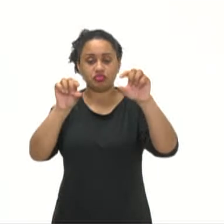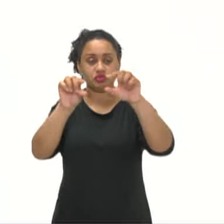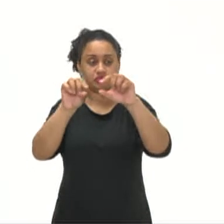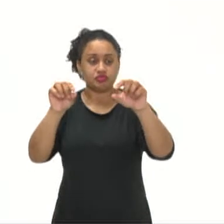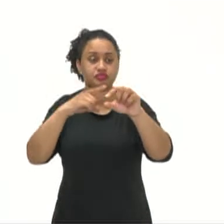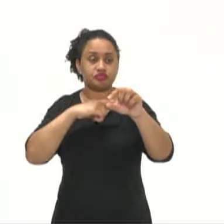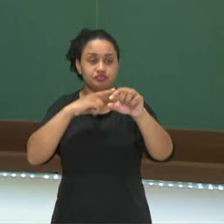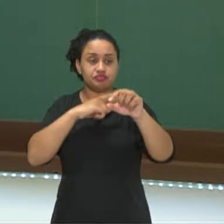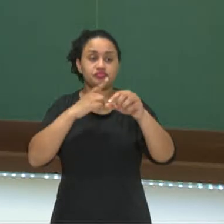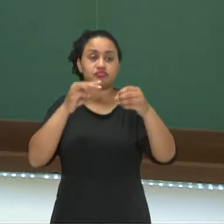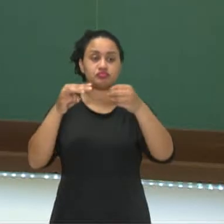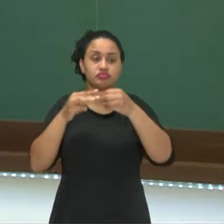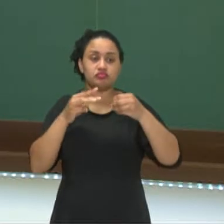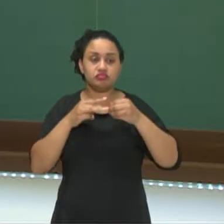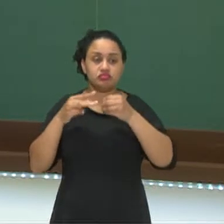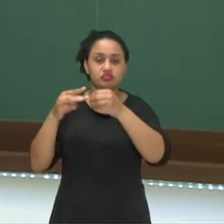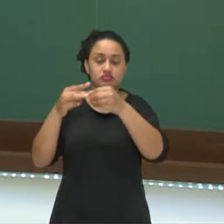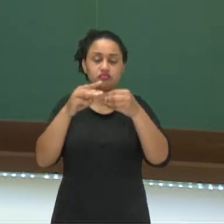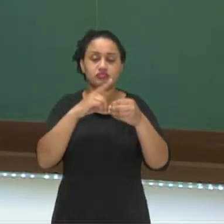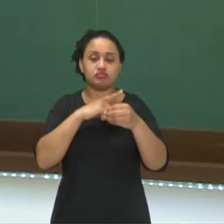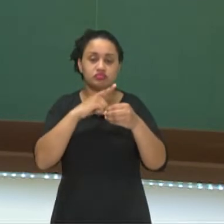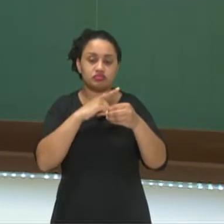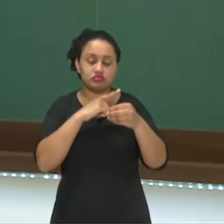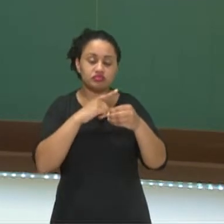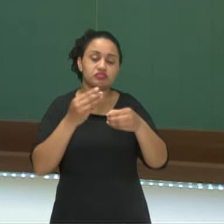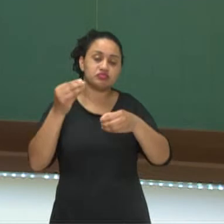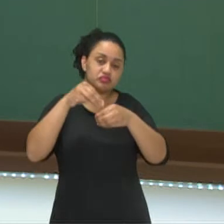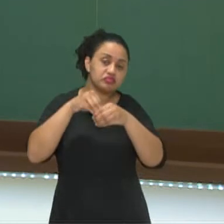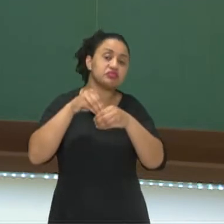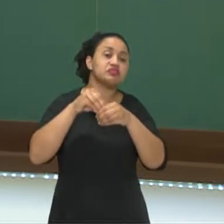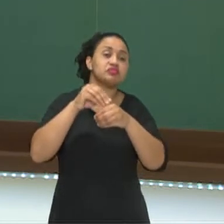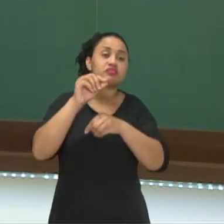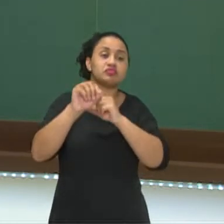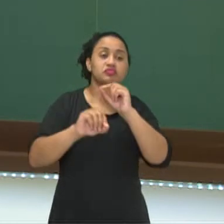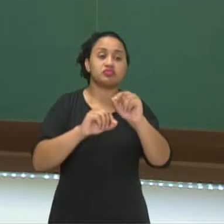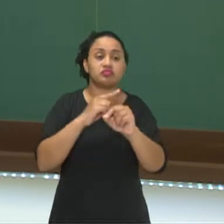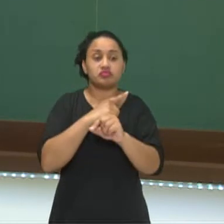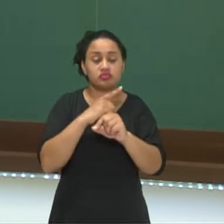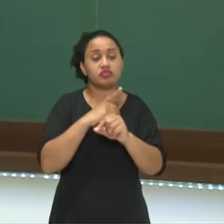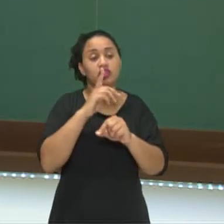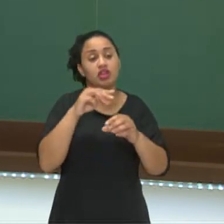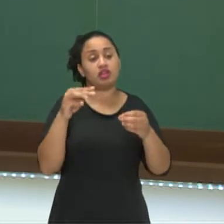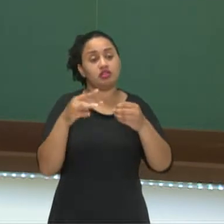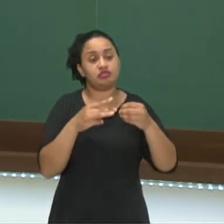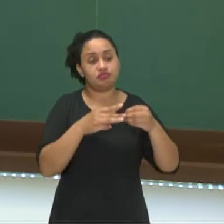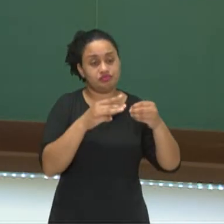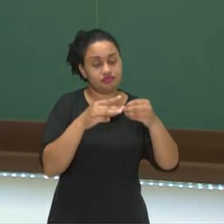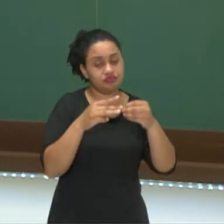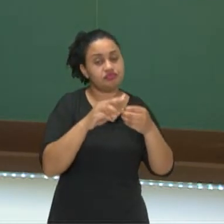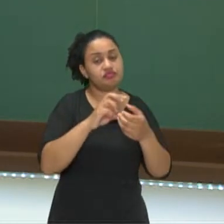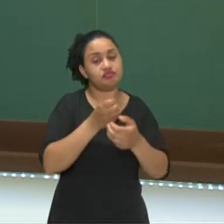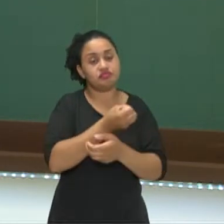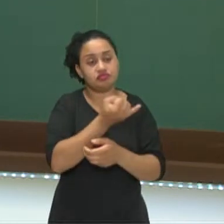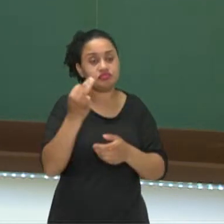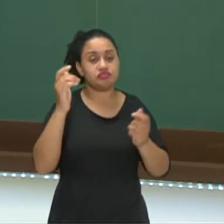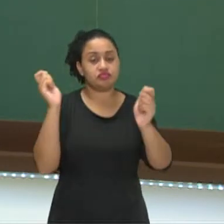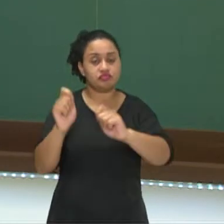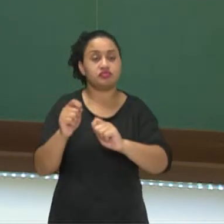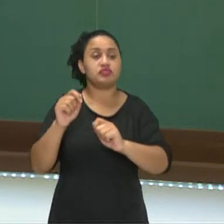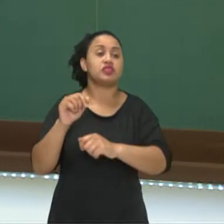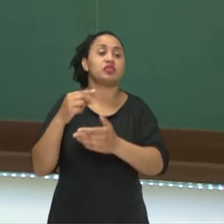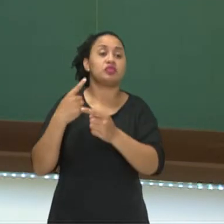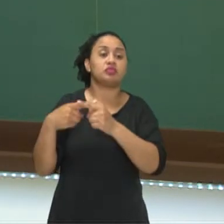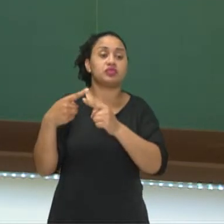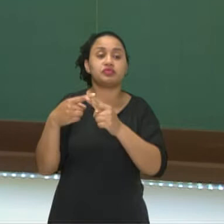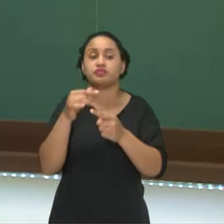Então, essas células aqui da massa celular interna lá do blastocisto, ela é uma célula pluripotente, porque ela vai,